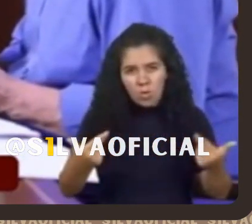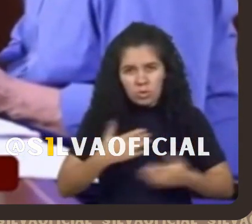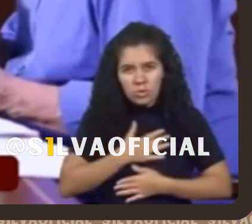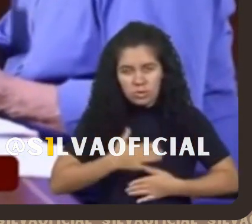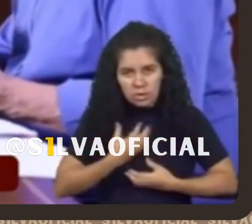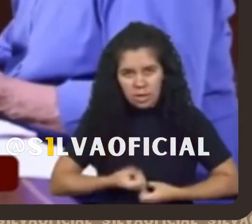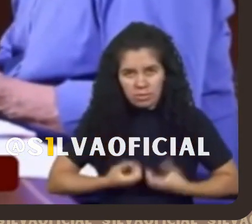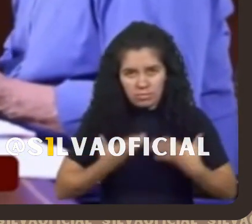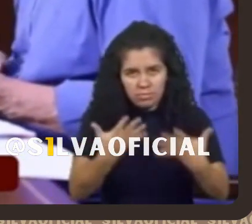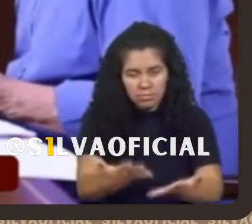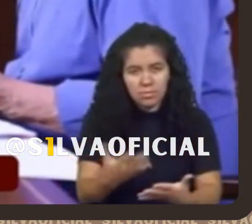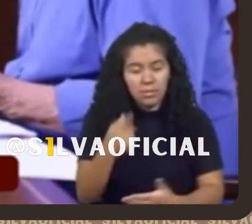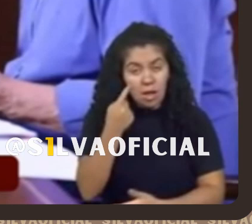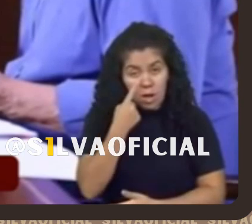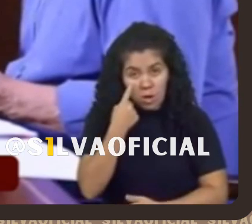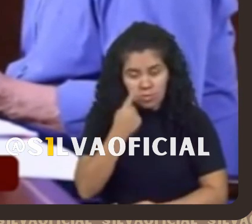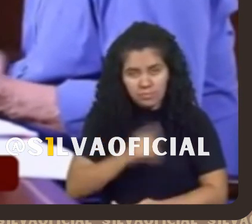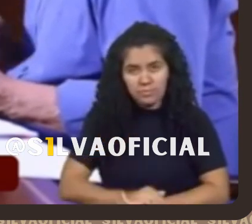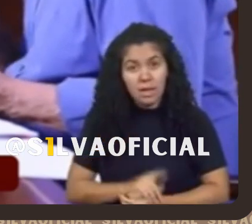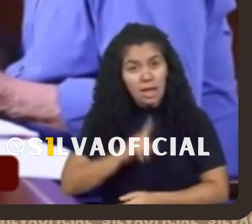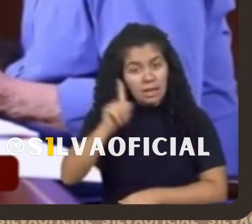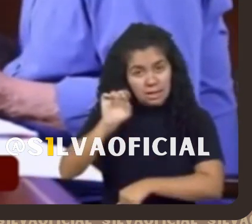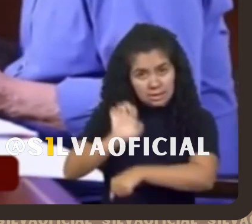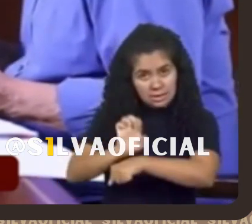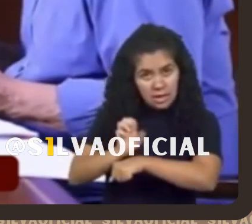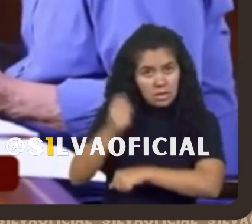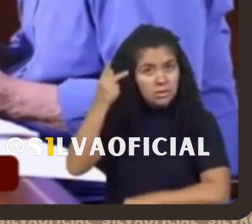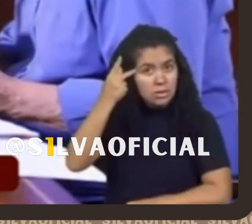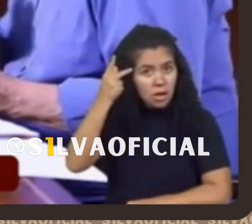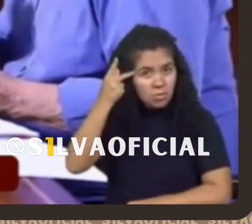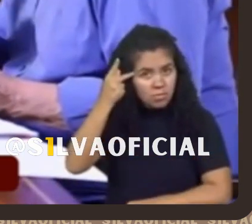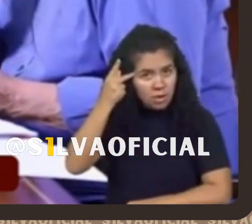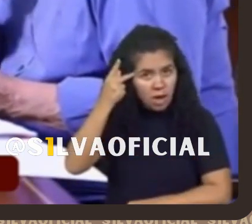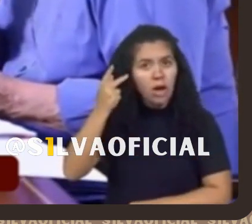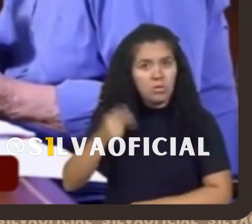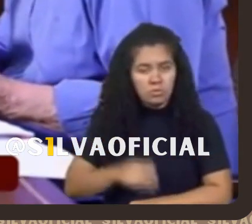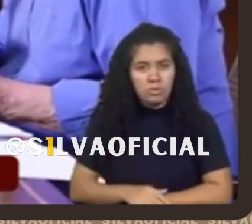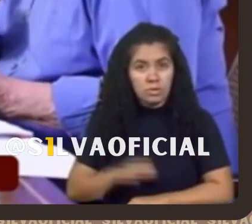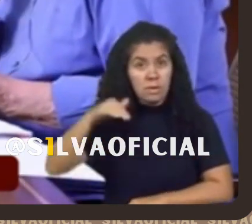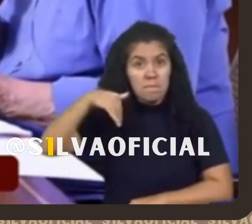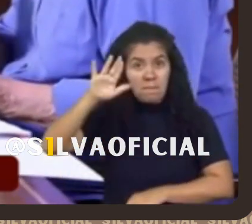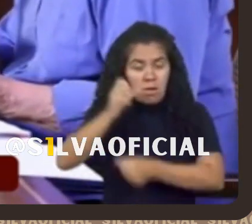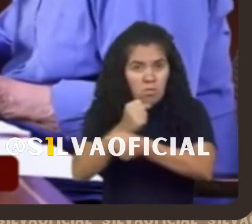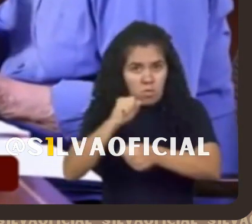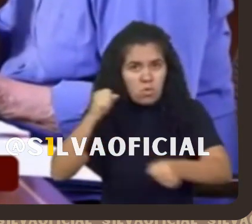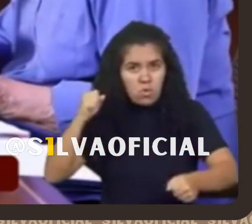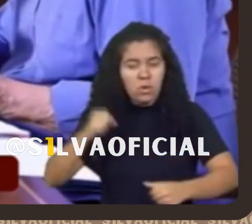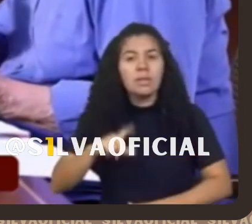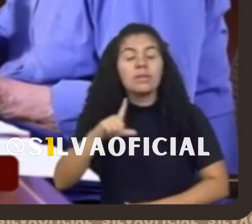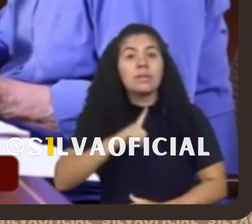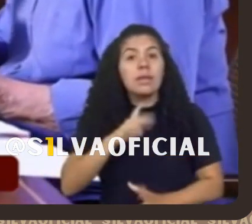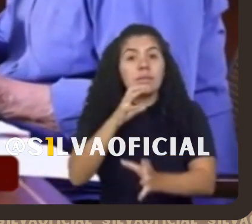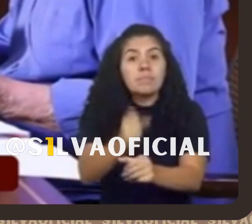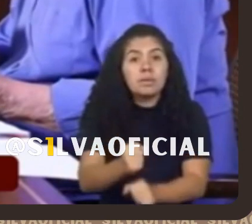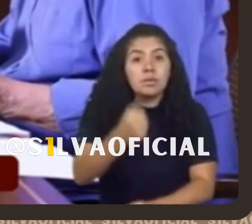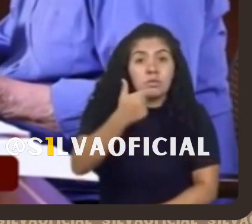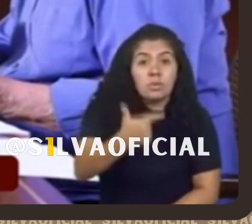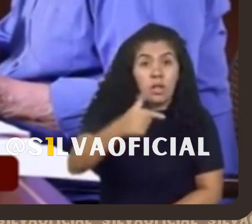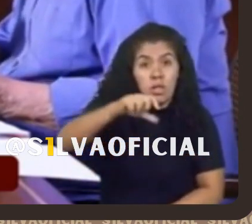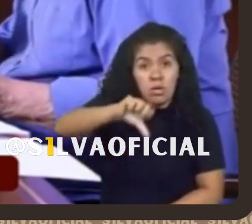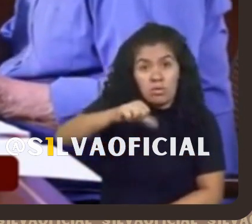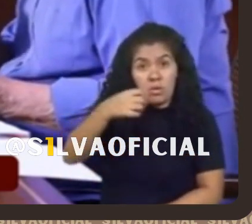olha em São Paulo que é o maior estado da federação nós temos 294.000